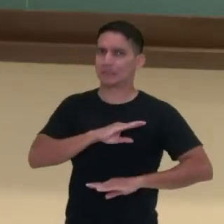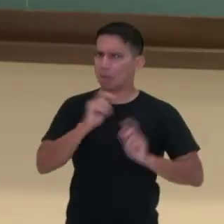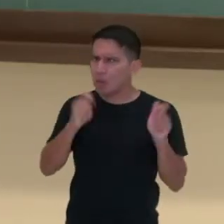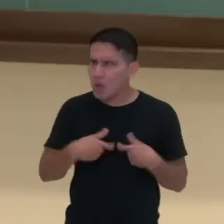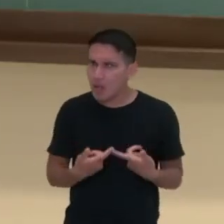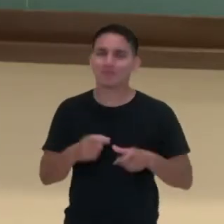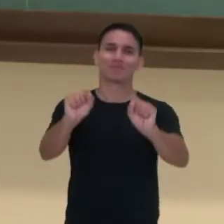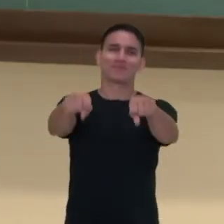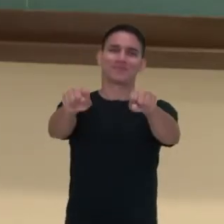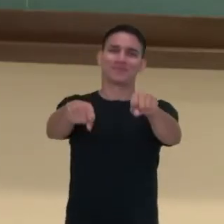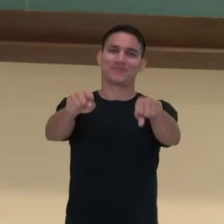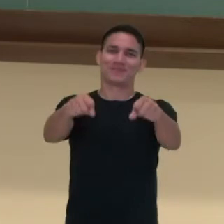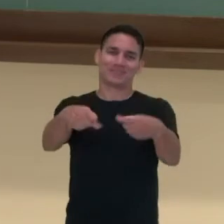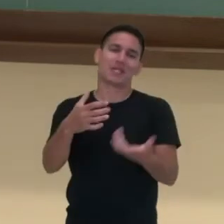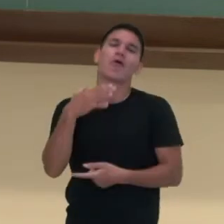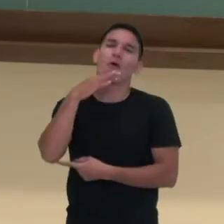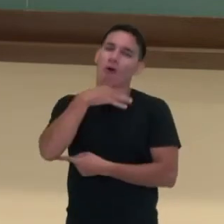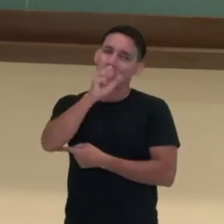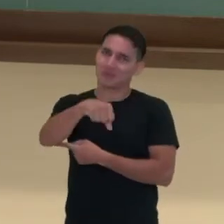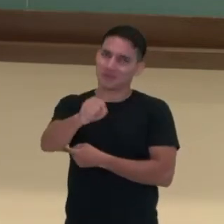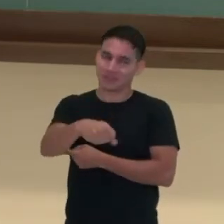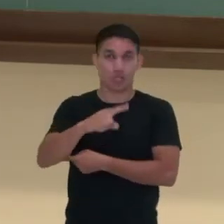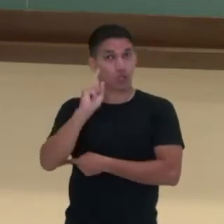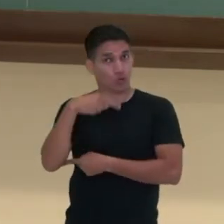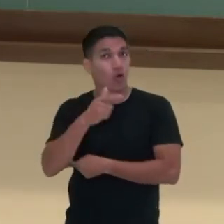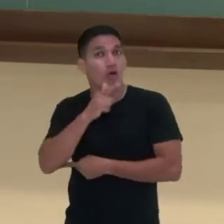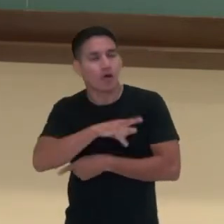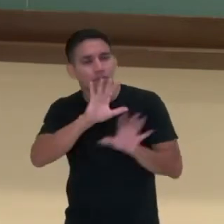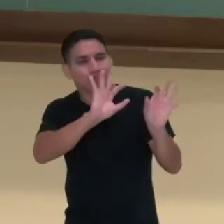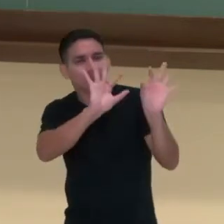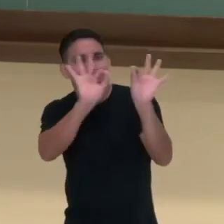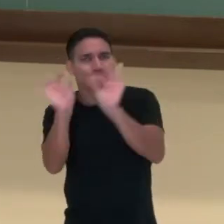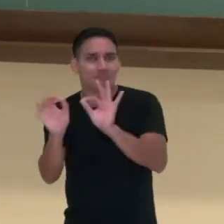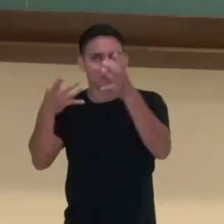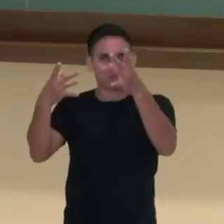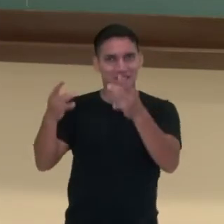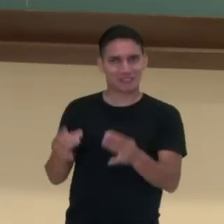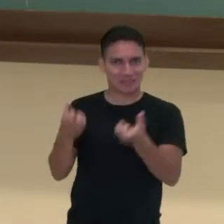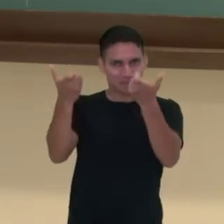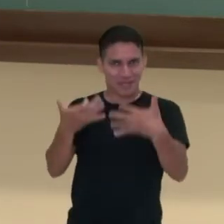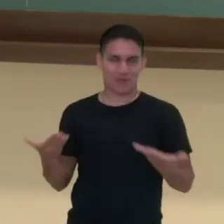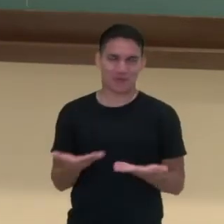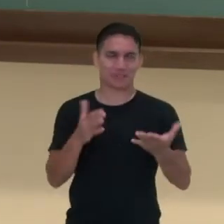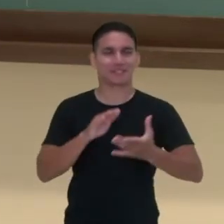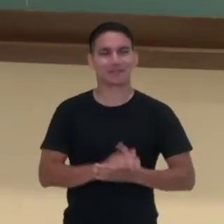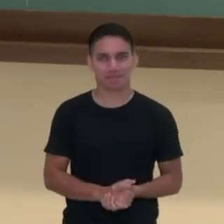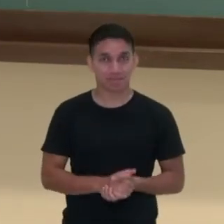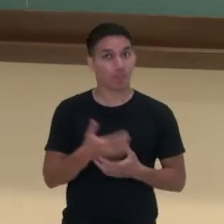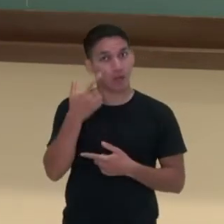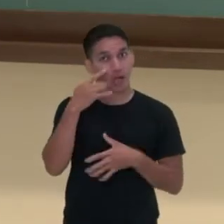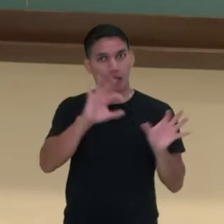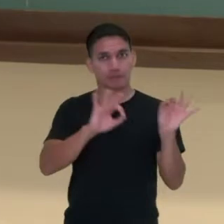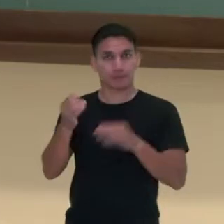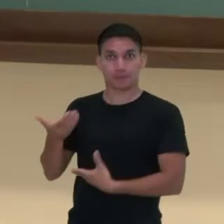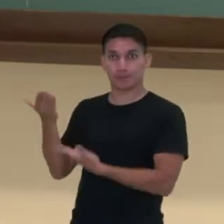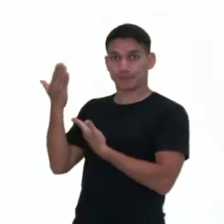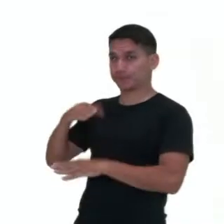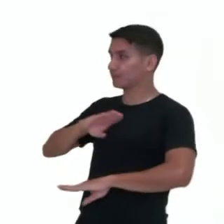pessoal? Obviamente que sim, é possível e nós vamos ver isso na aula de hoje. Então, acompanhe a